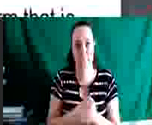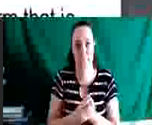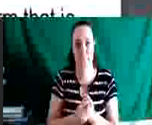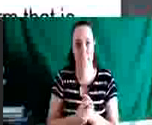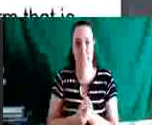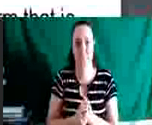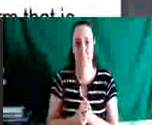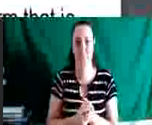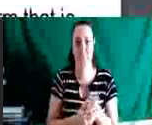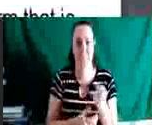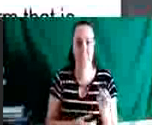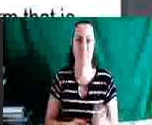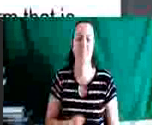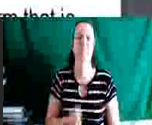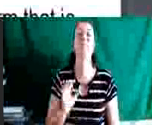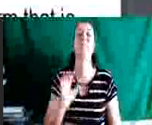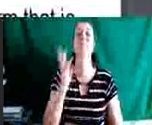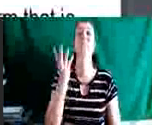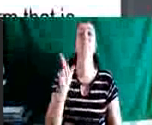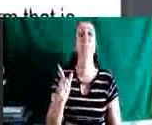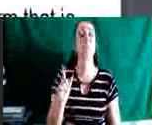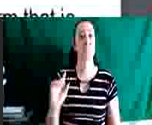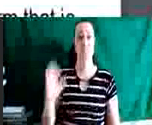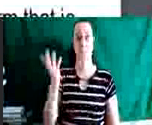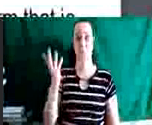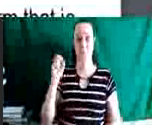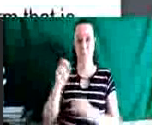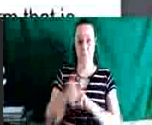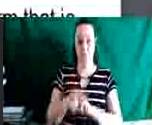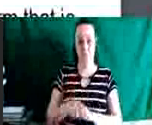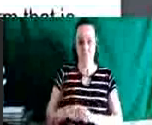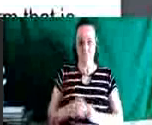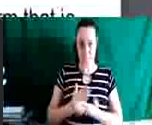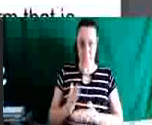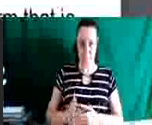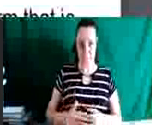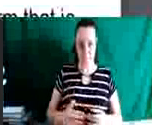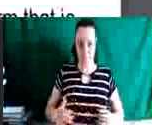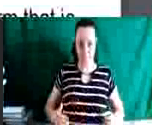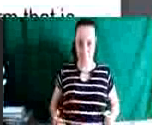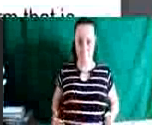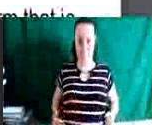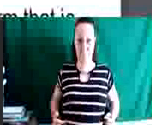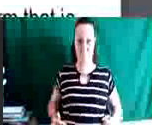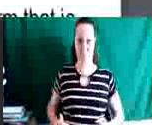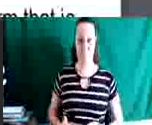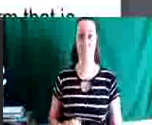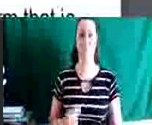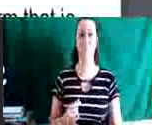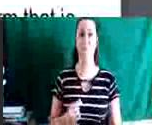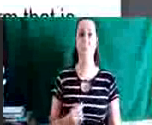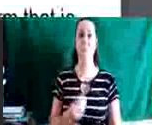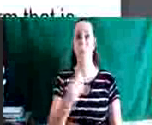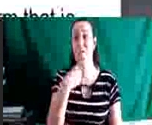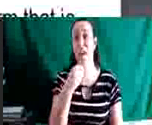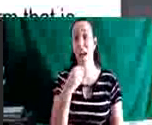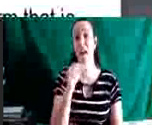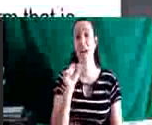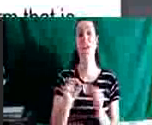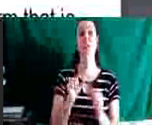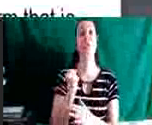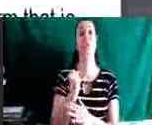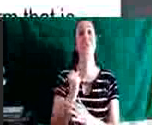ó, injeções de fluxos em SQL, no SQL, em sistemas operacionais, no LDAP. Né? Então, são ocorrências